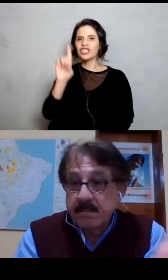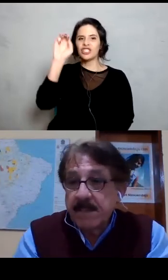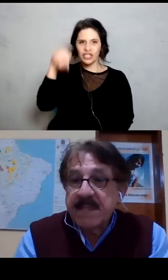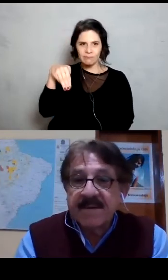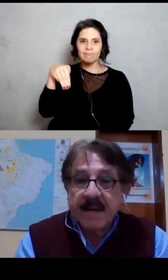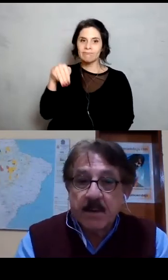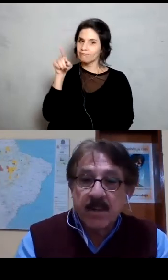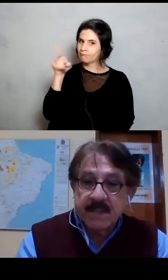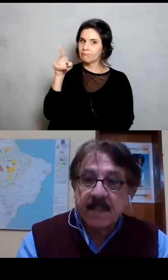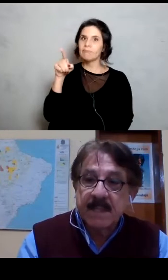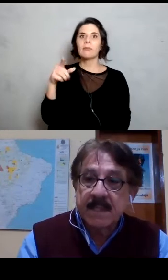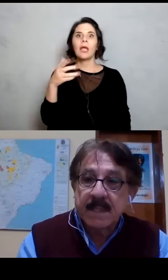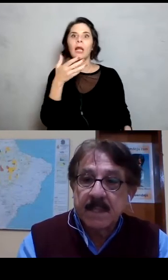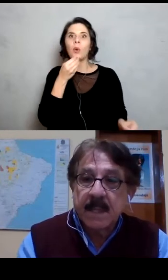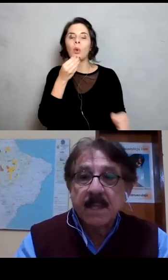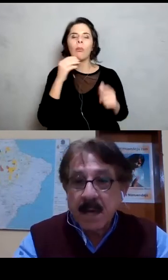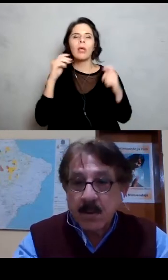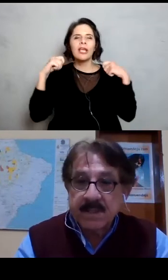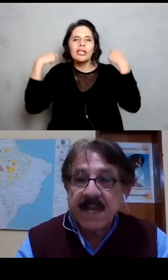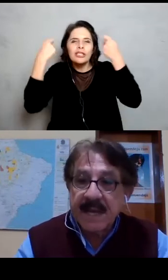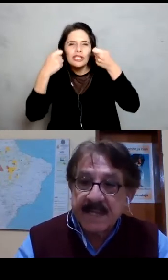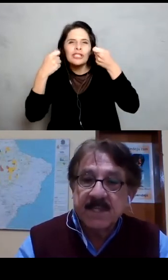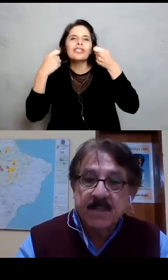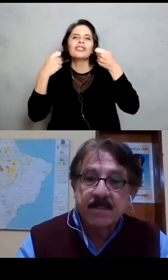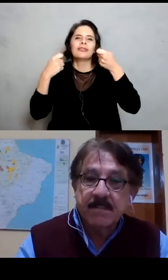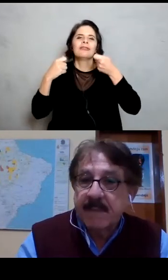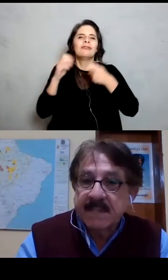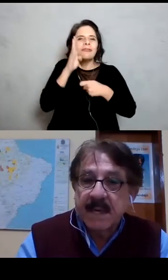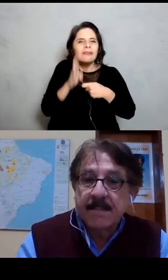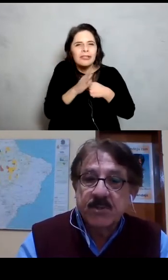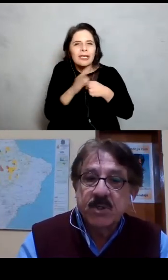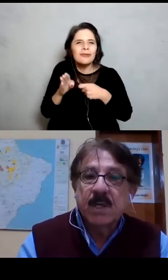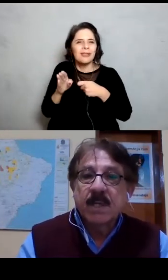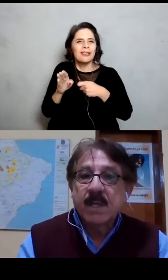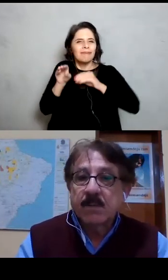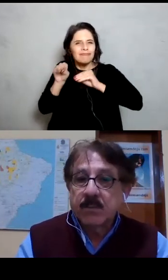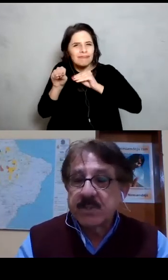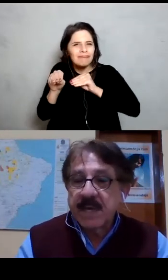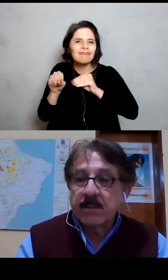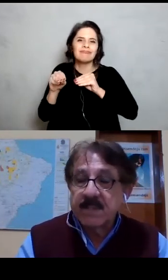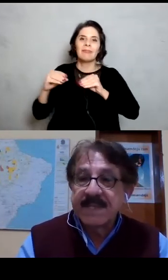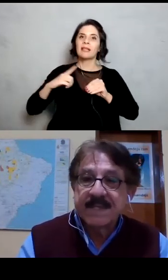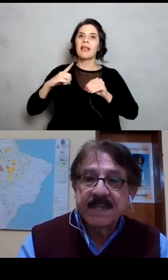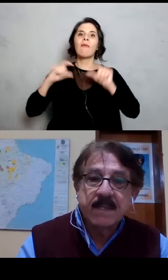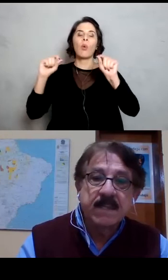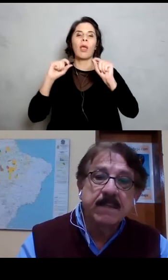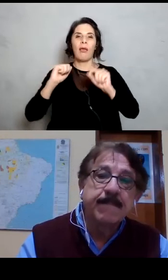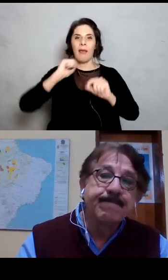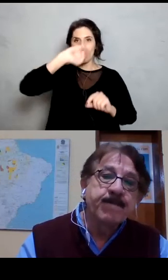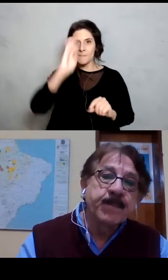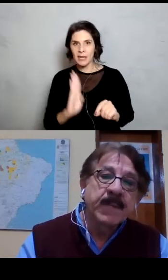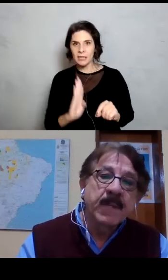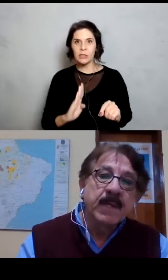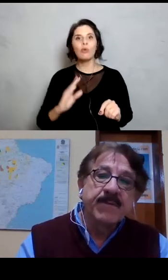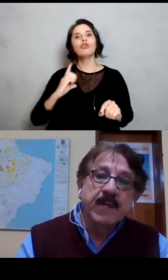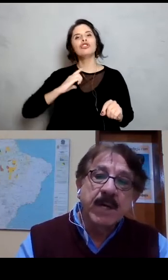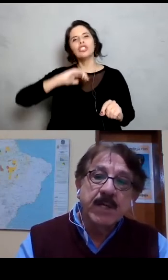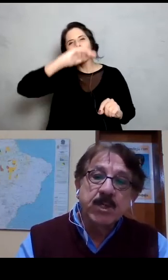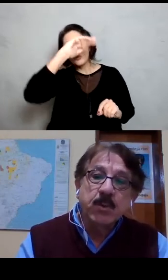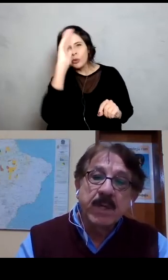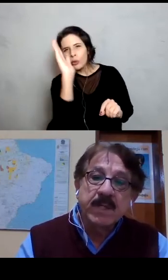se limitava à costa brasileira, à costa leste, basicamente, o século XVI, né?